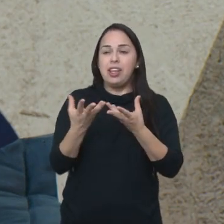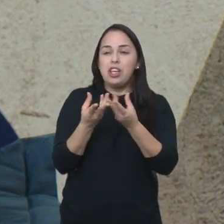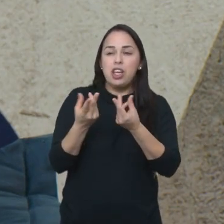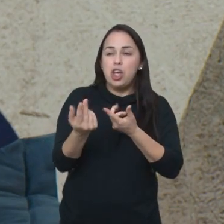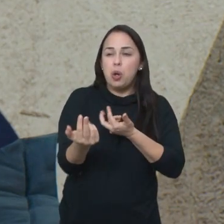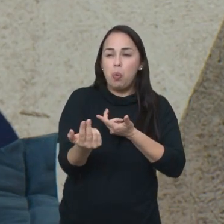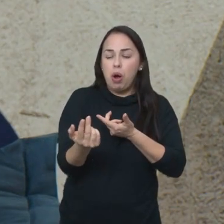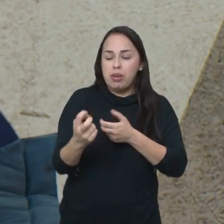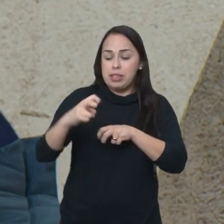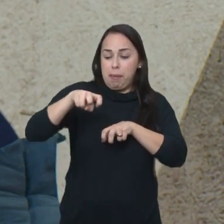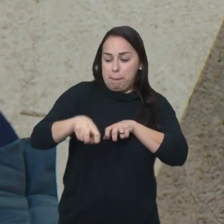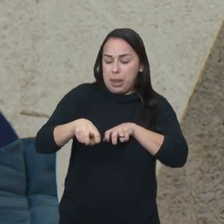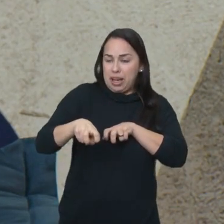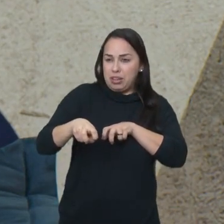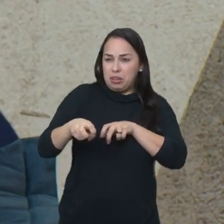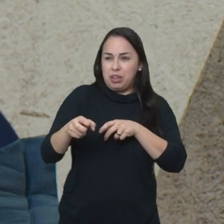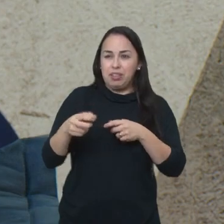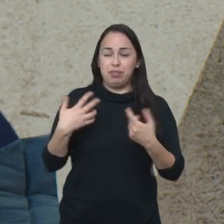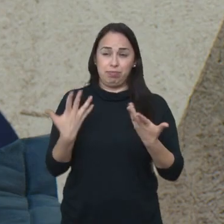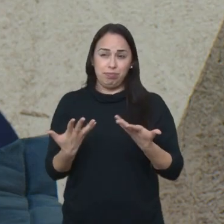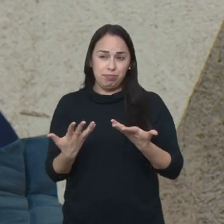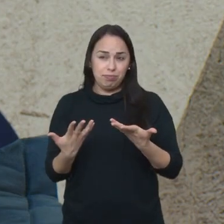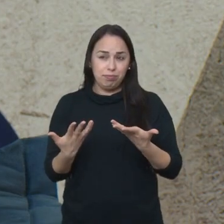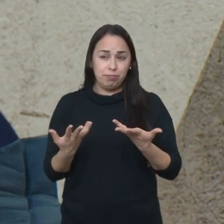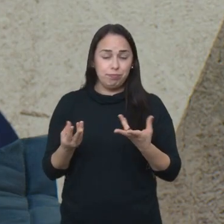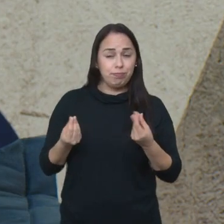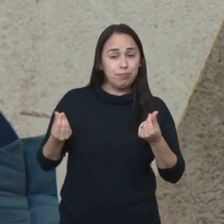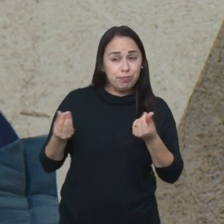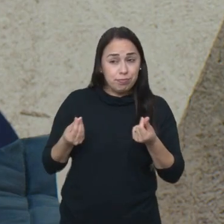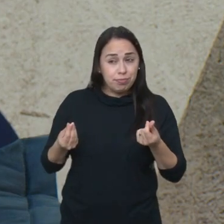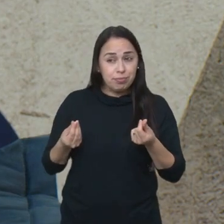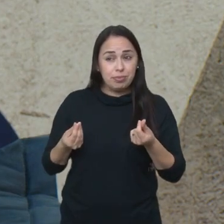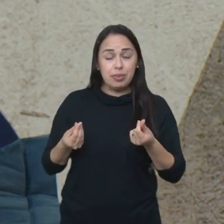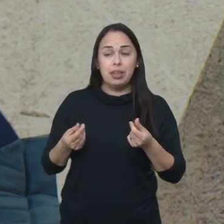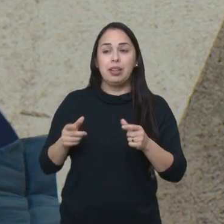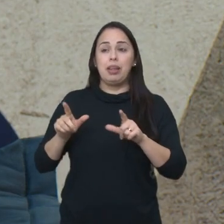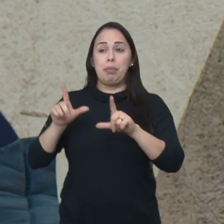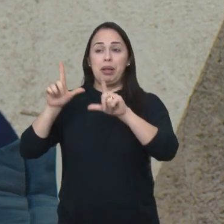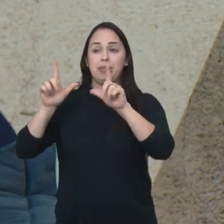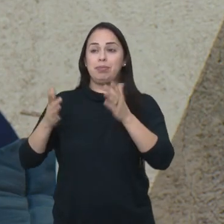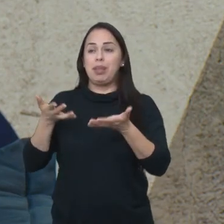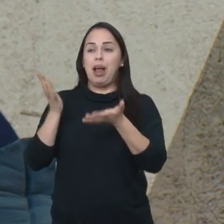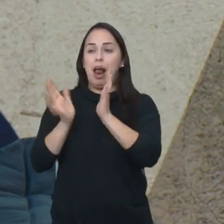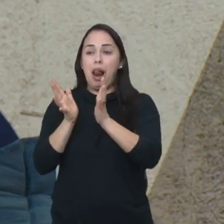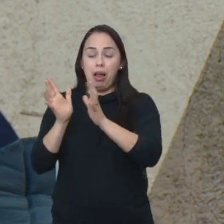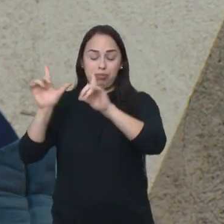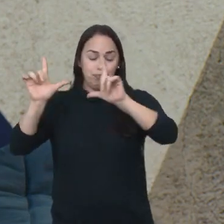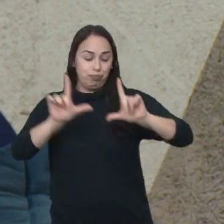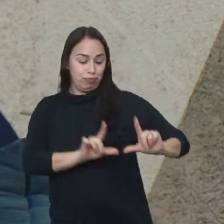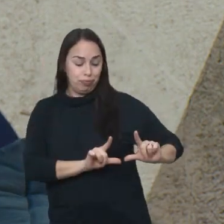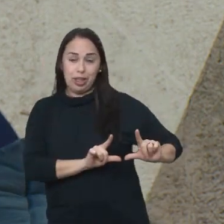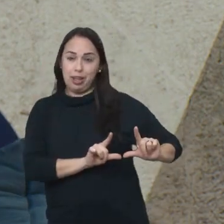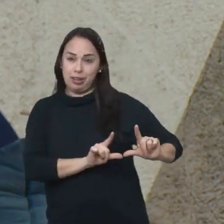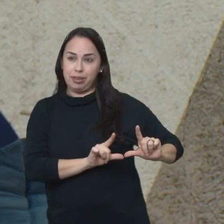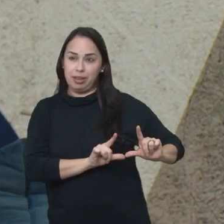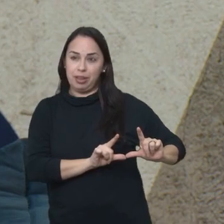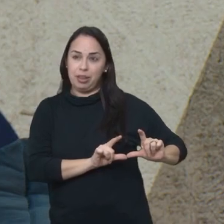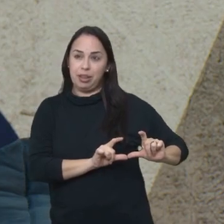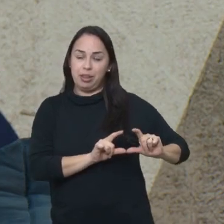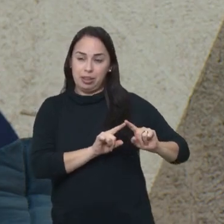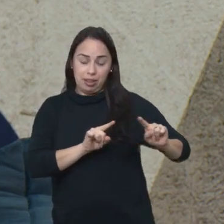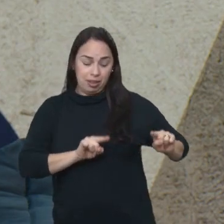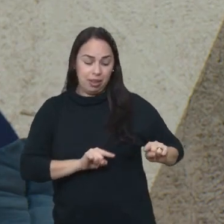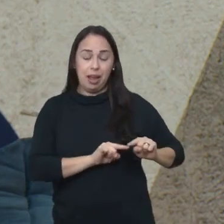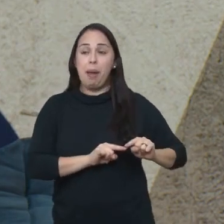mesma qualidade se estivessem próximas, né? O tamanho da janela de libras, da resolução, que a gente fala